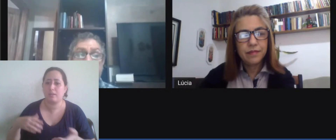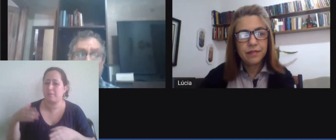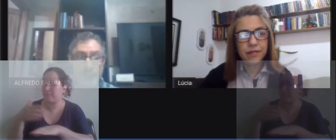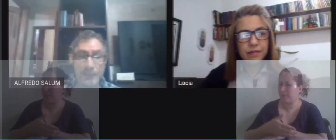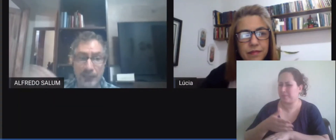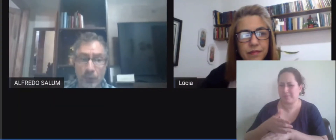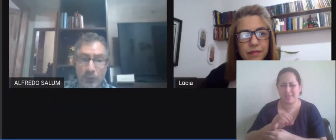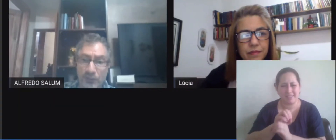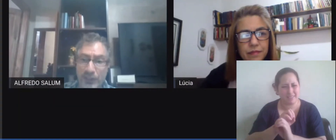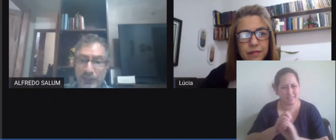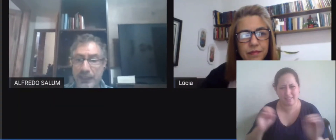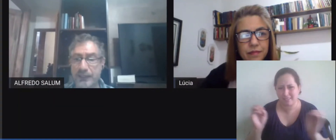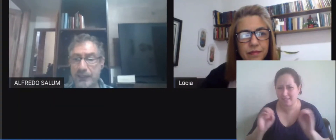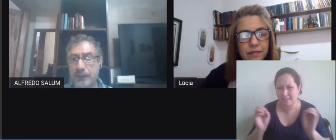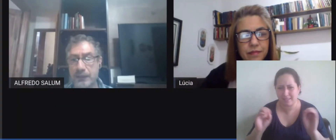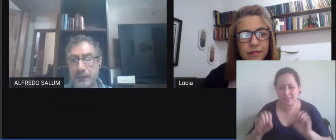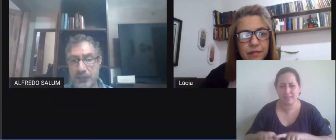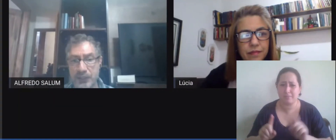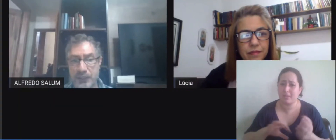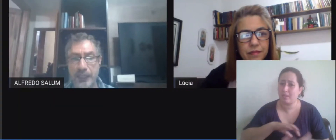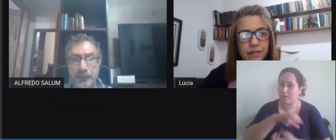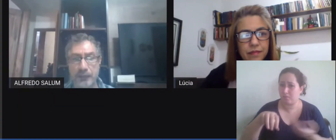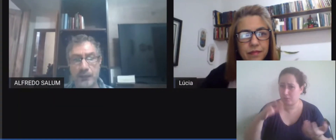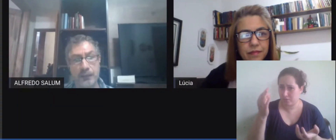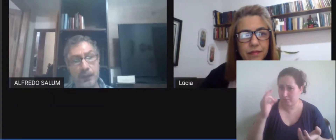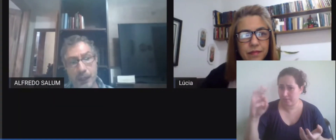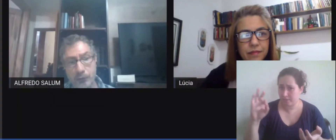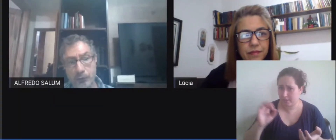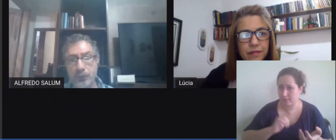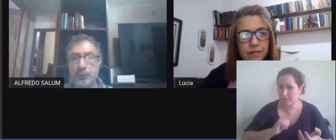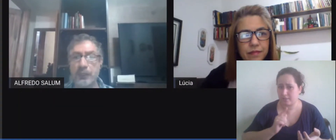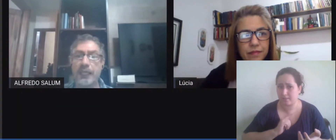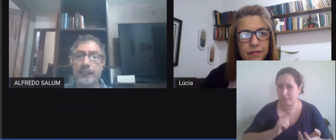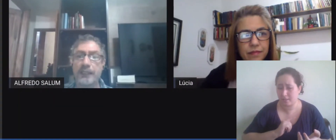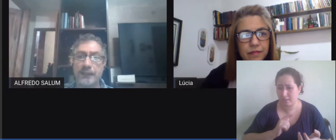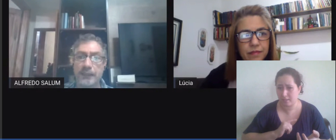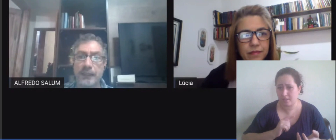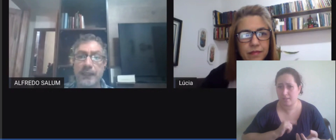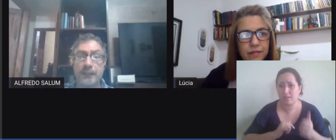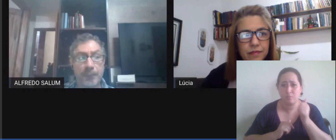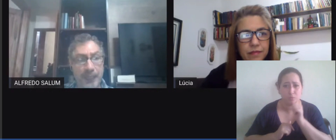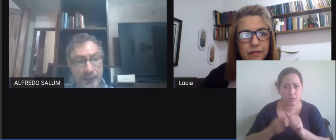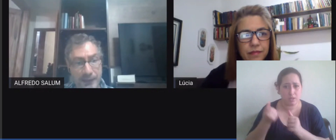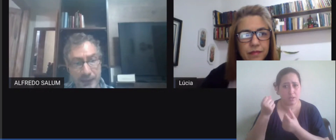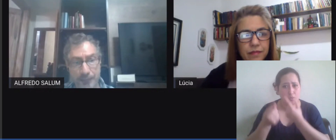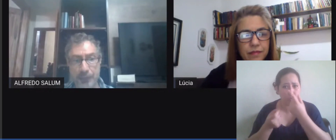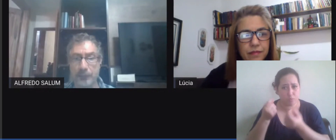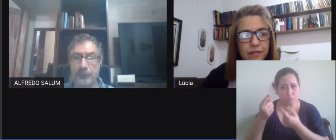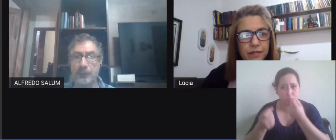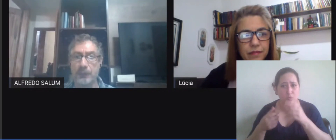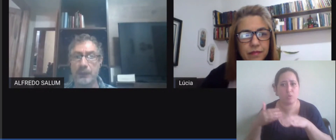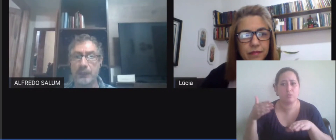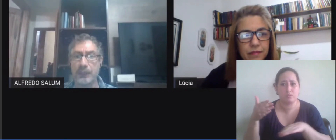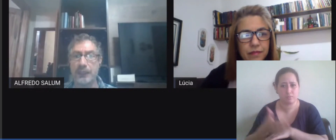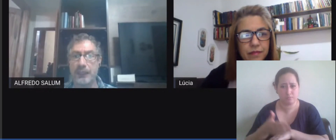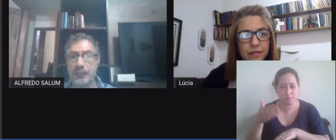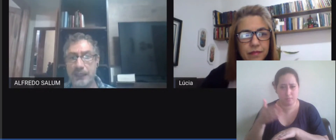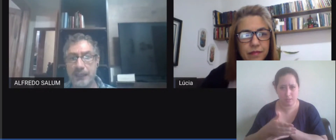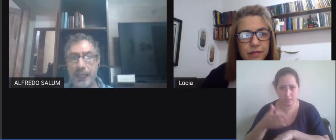mas na revolução francesa você tem algumas mulheres que participam